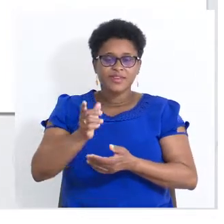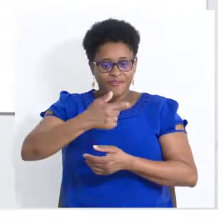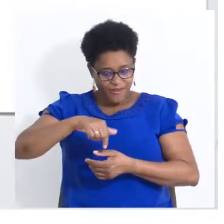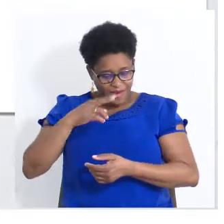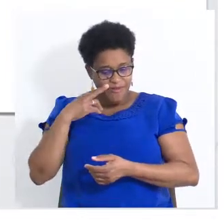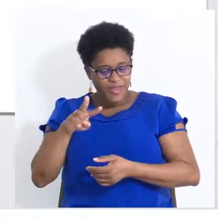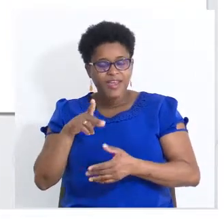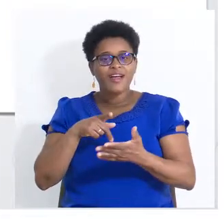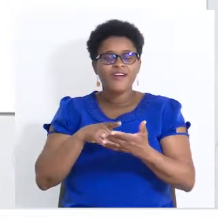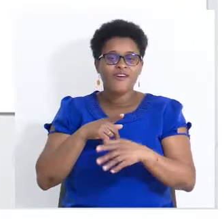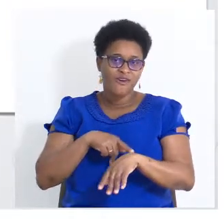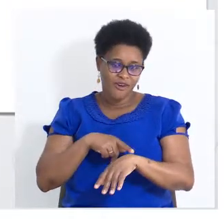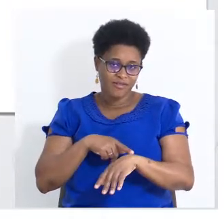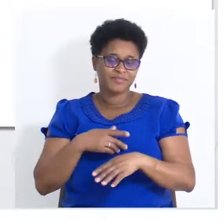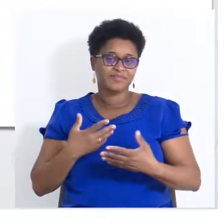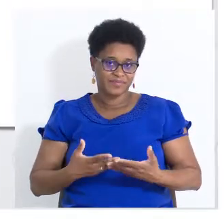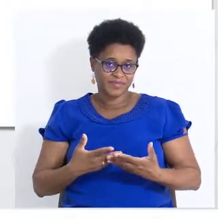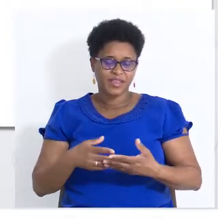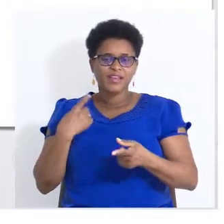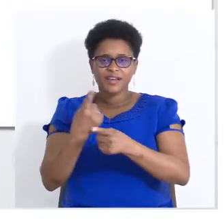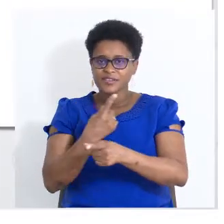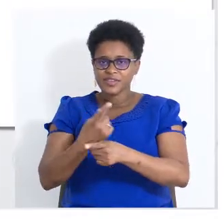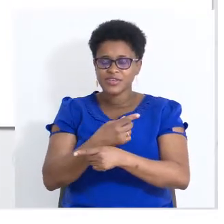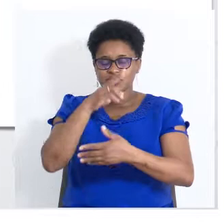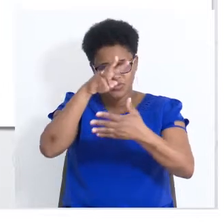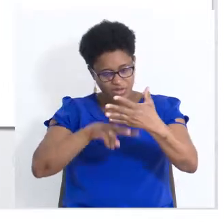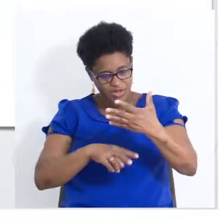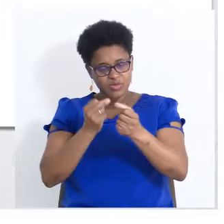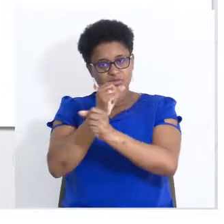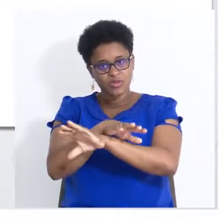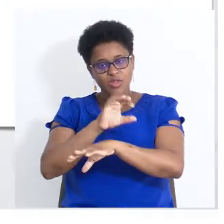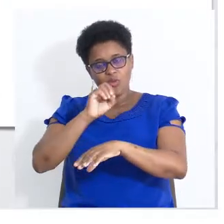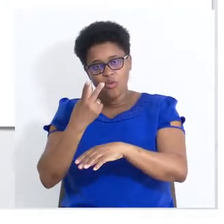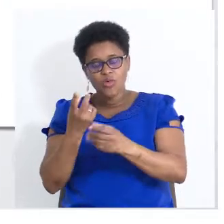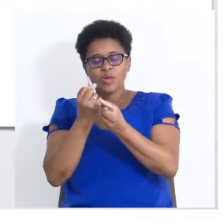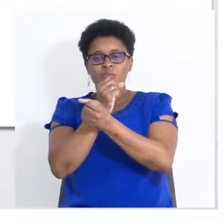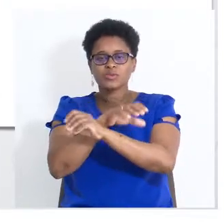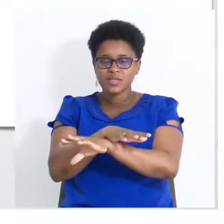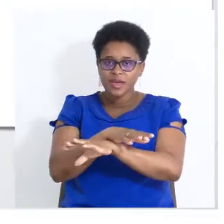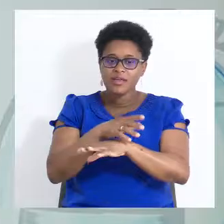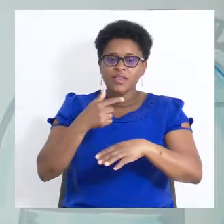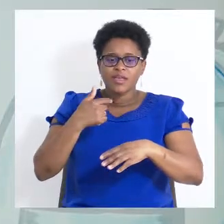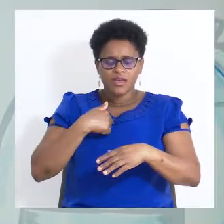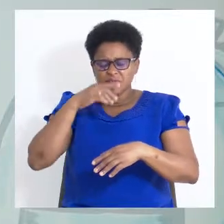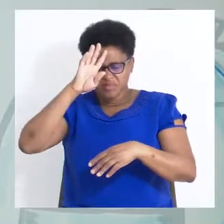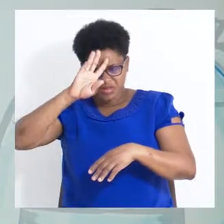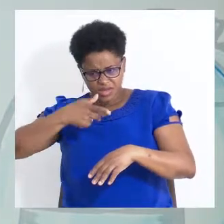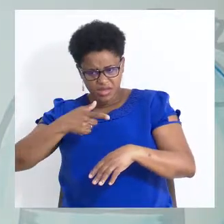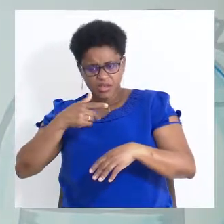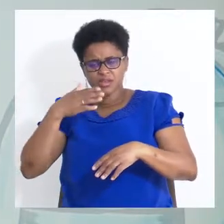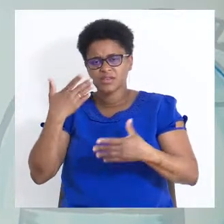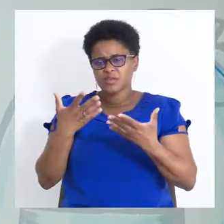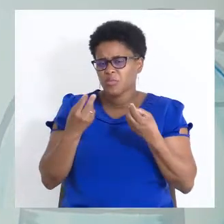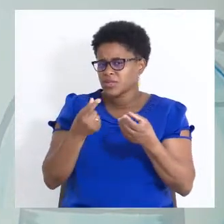Continuando, vamos ver agora características do texto publicitário ou da publicidade. Acredito